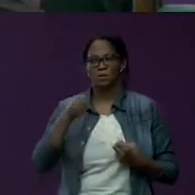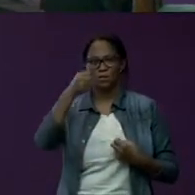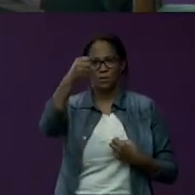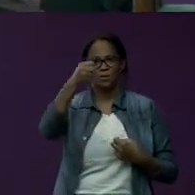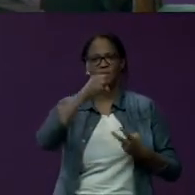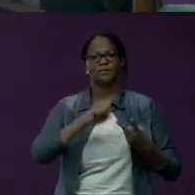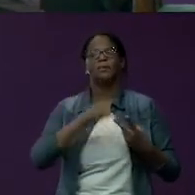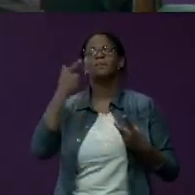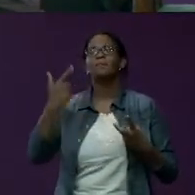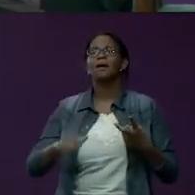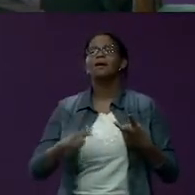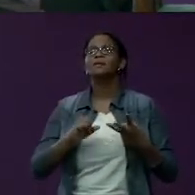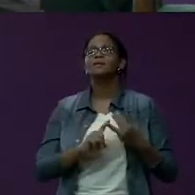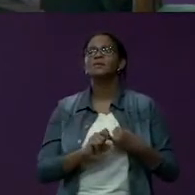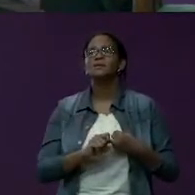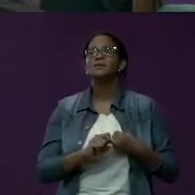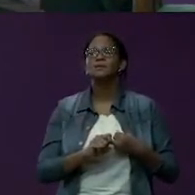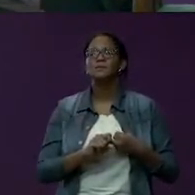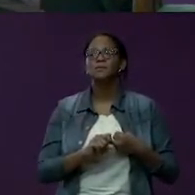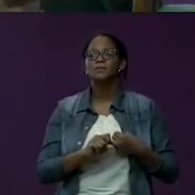Alguém mais?